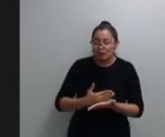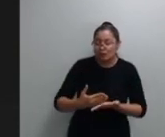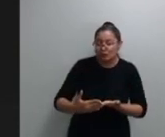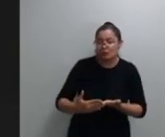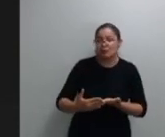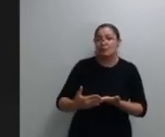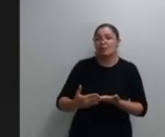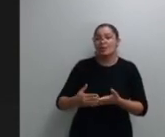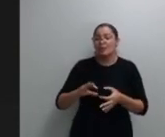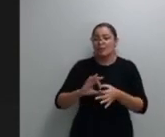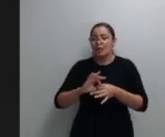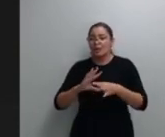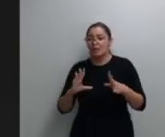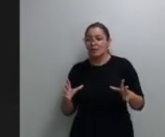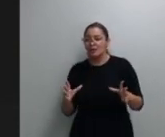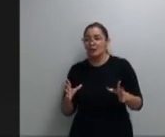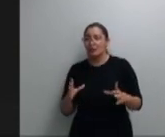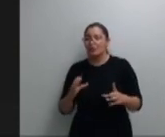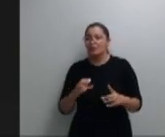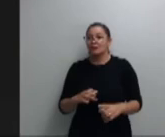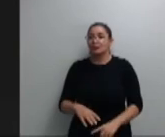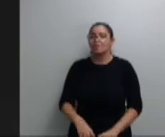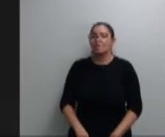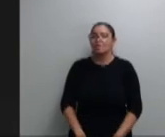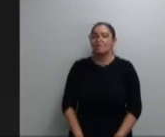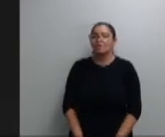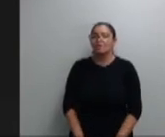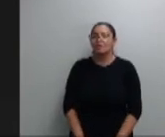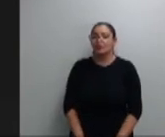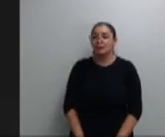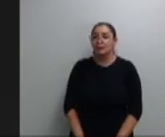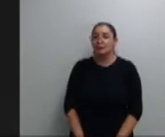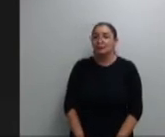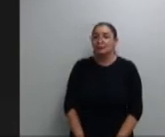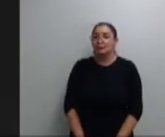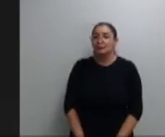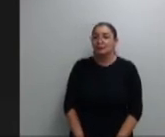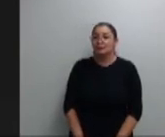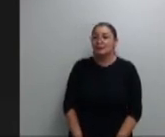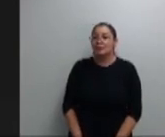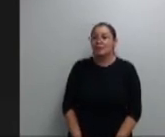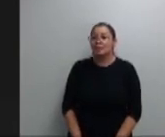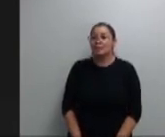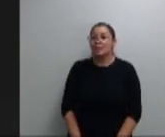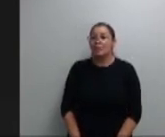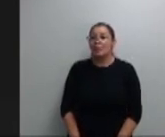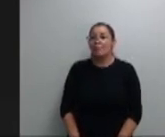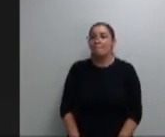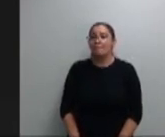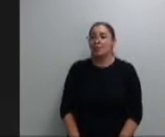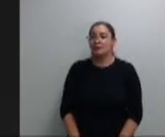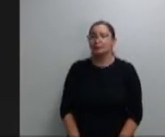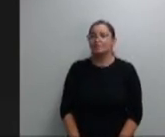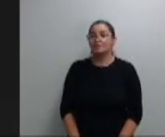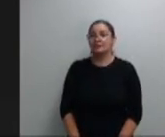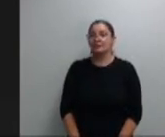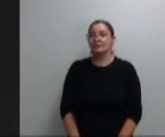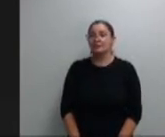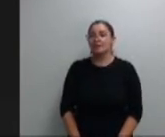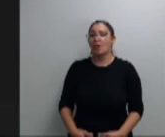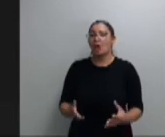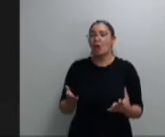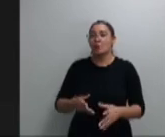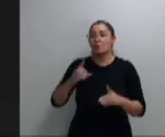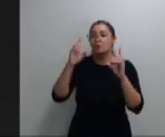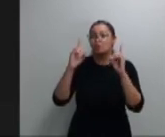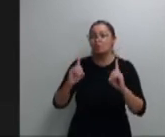livre concorrência serão essenciais para que simplesmente aquele grau de desenvolvimento desejado em sua obra direito constitucional